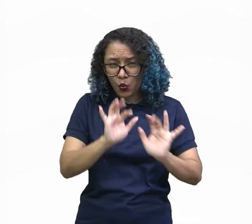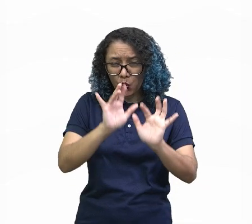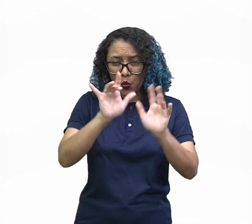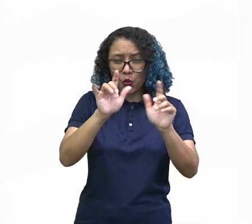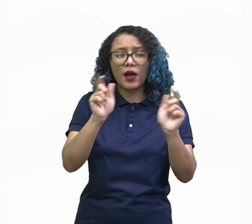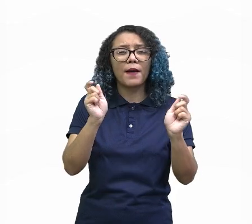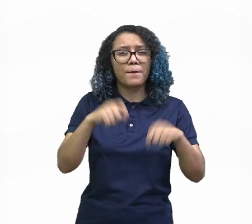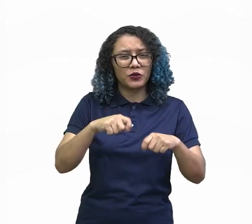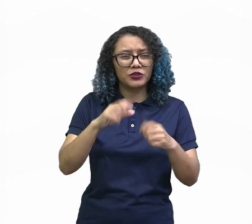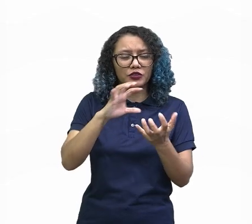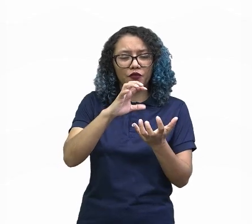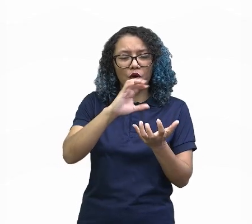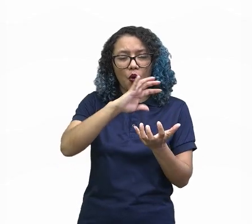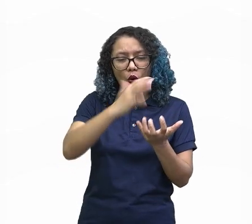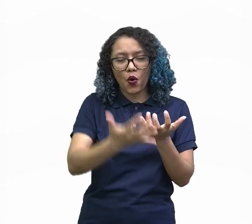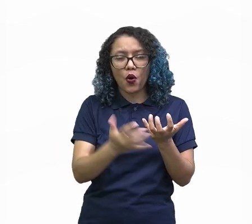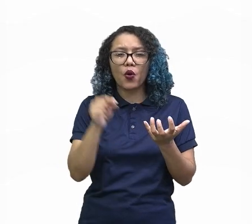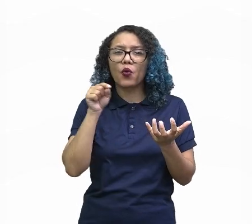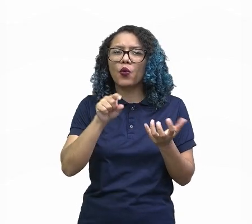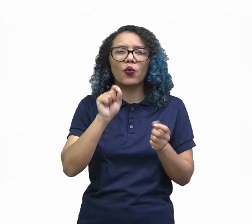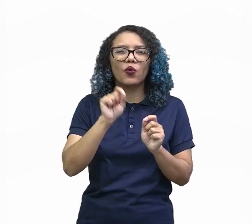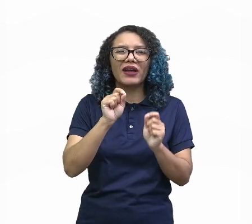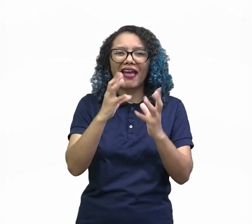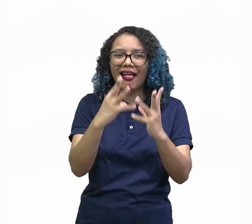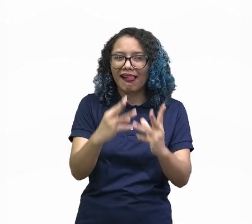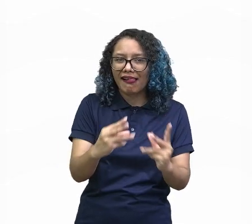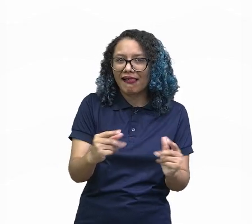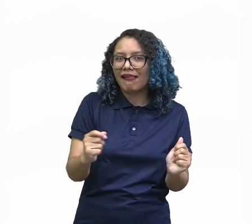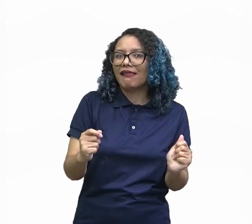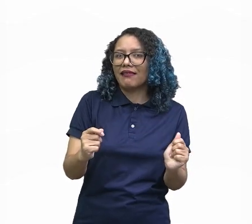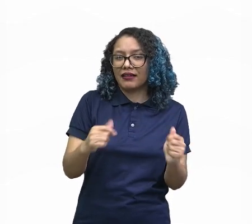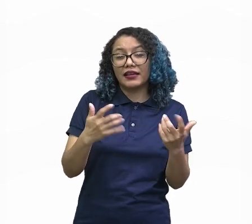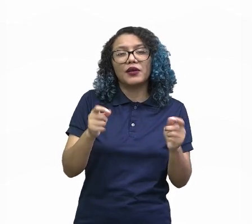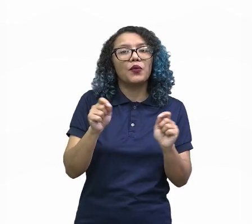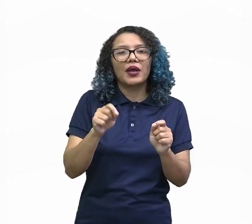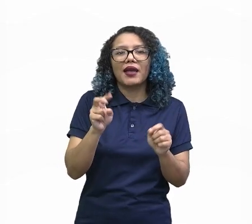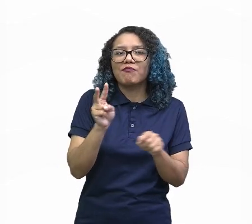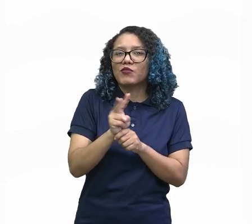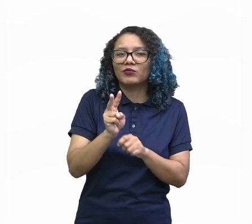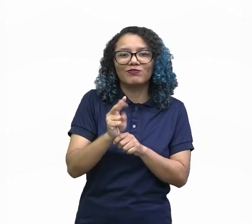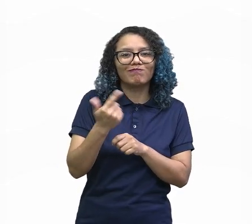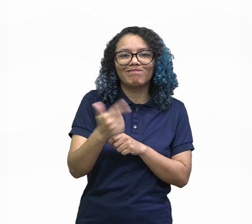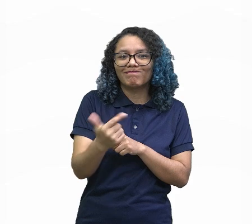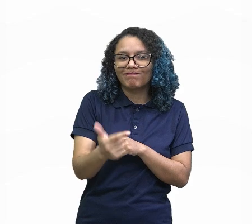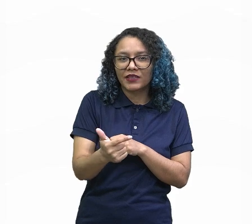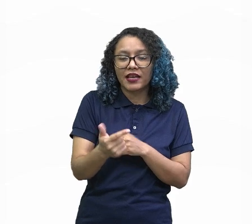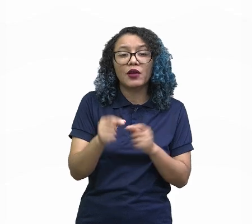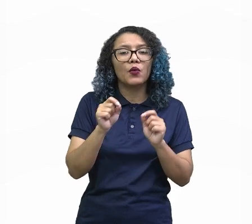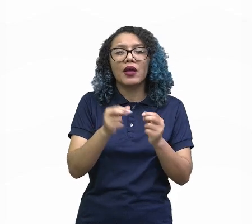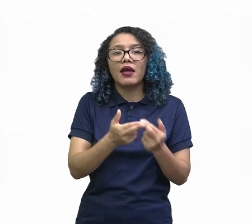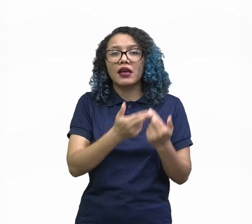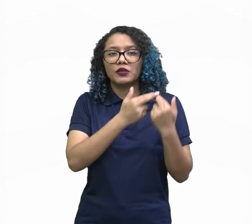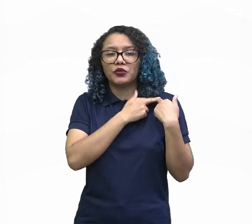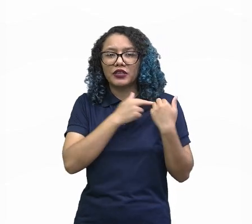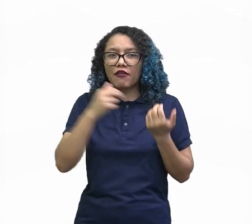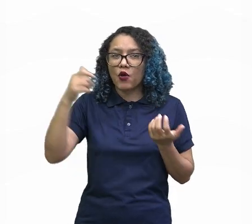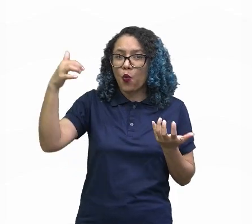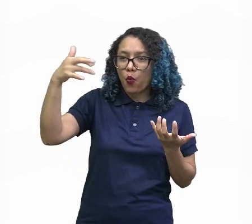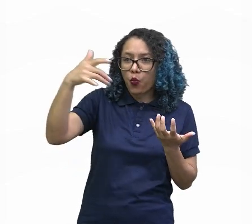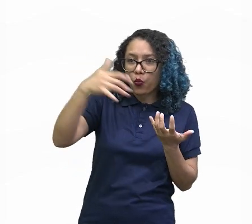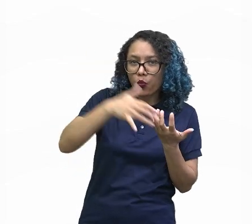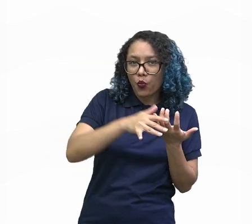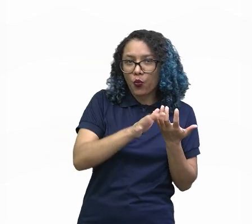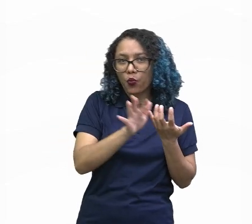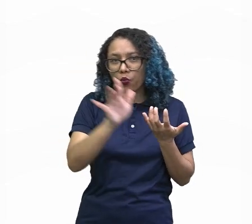causar a destruição da camada de ozônio. Como é que a gente fica? Desprotegido, porque ela é responsável por filtrar esses raios solares. Então,